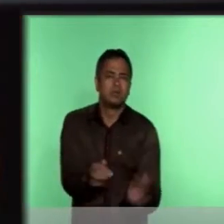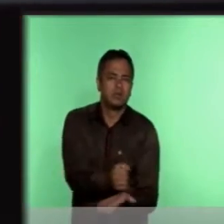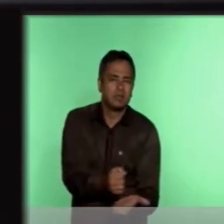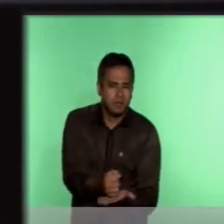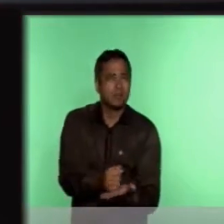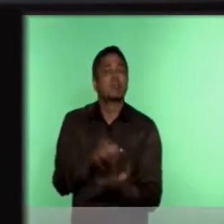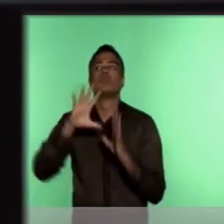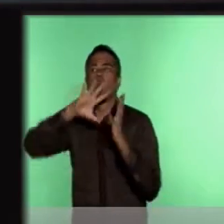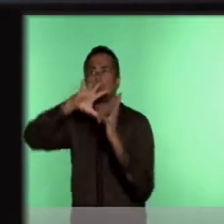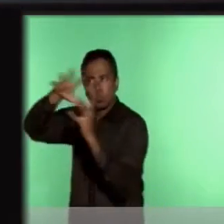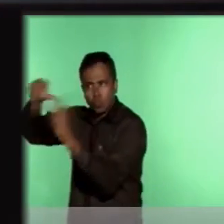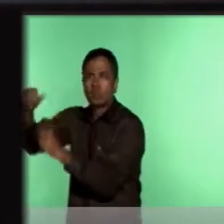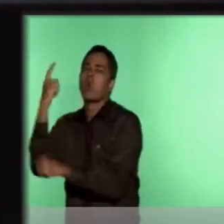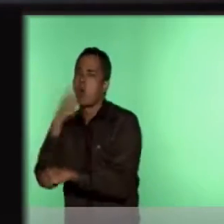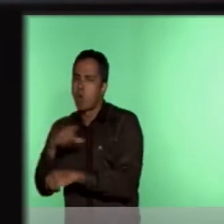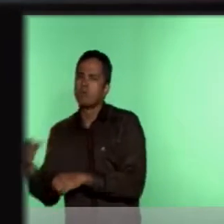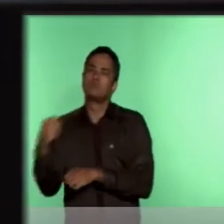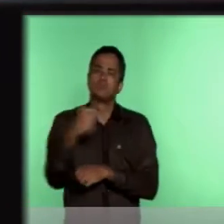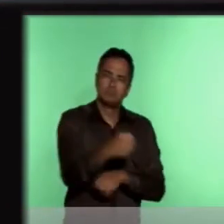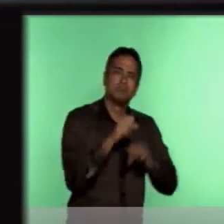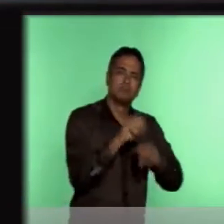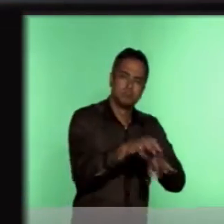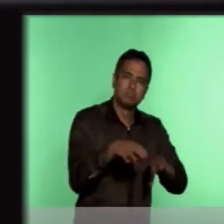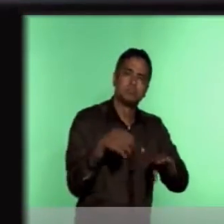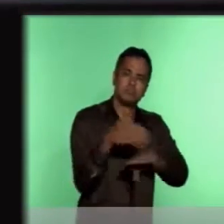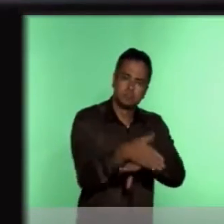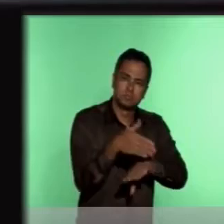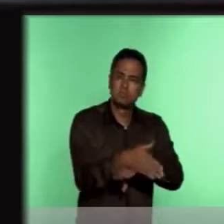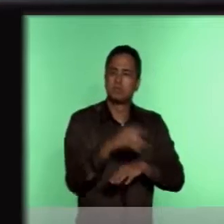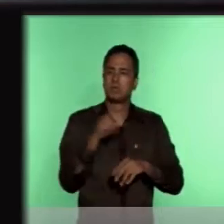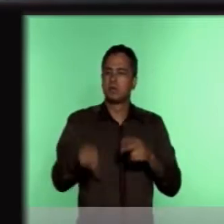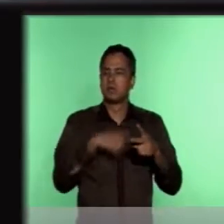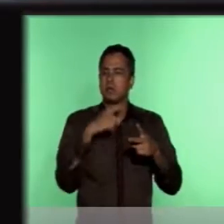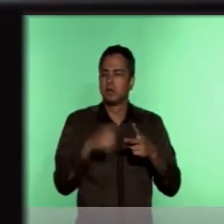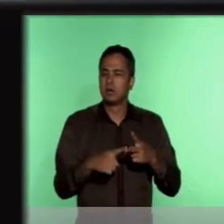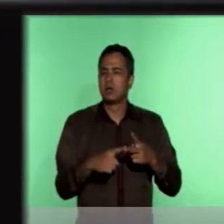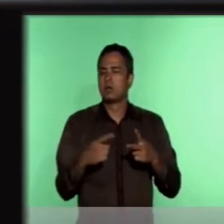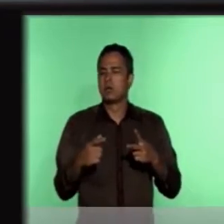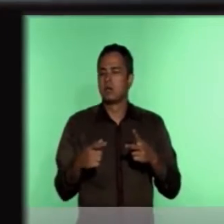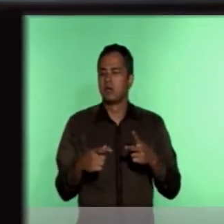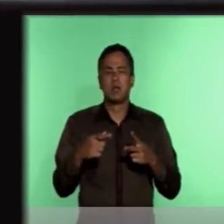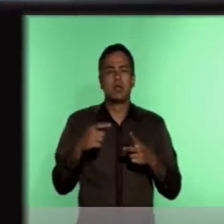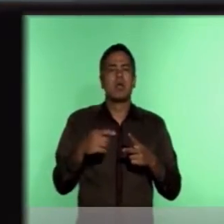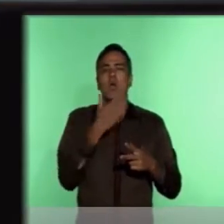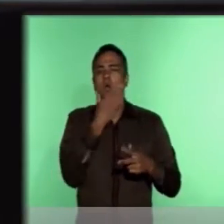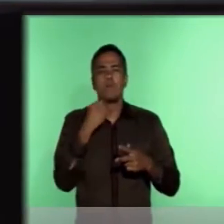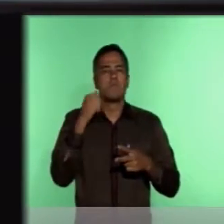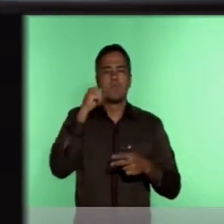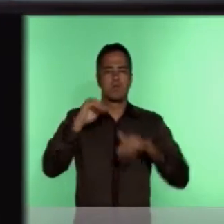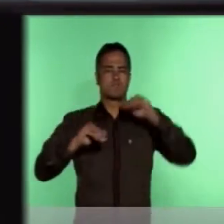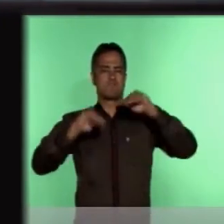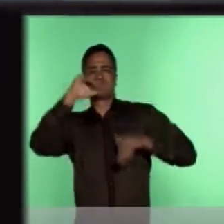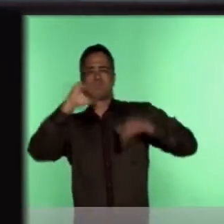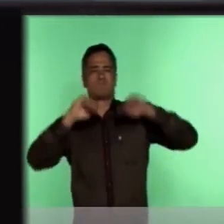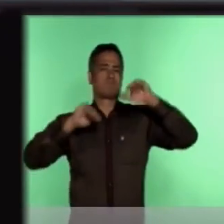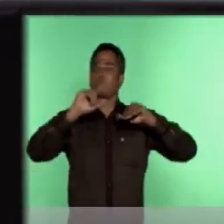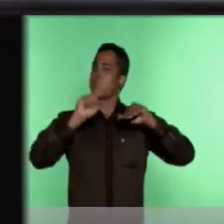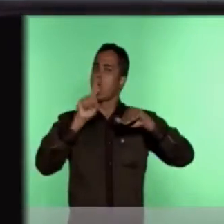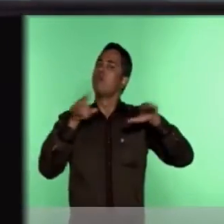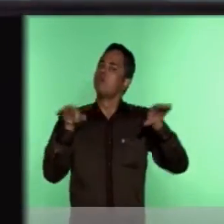disparidades entre os gêneros na educação. Vocês vão se perguntar, mas por que a questão de gênero é tão forte na agenda